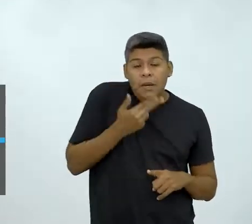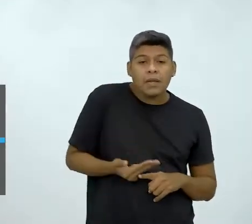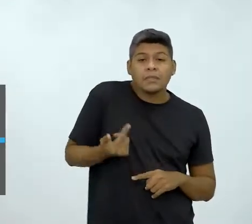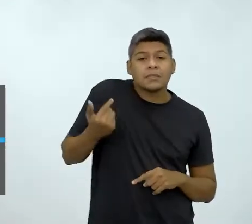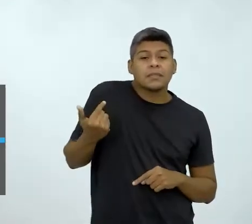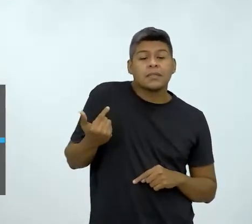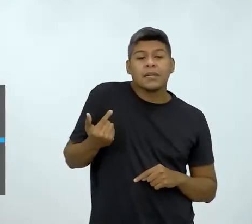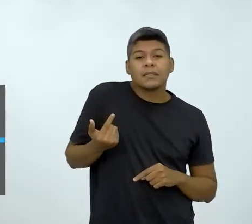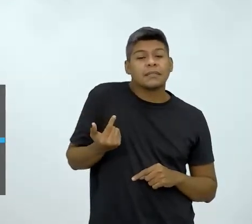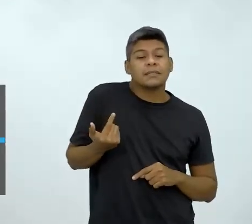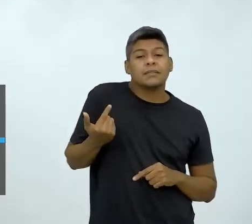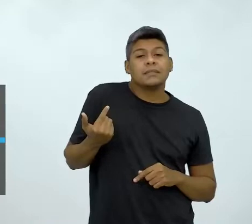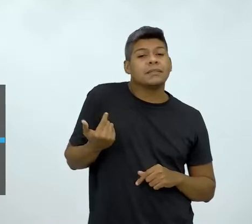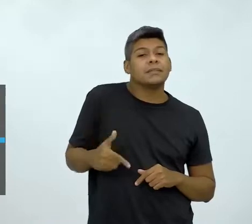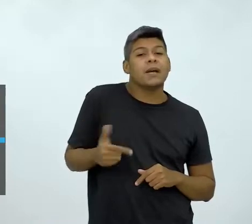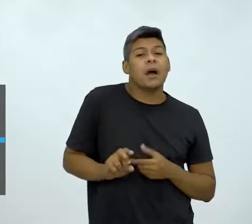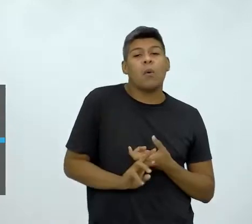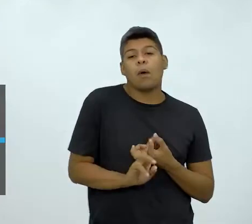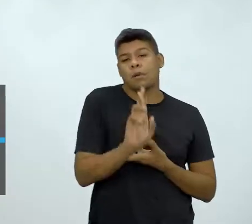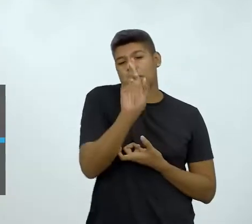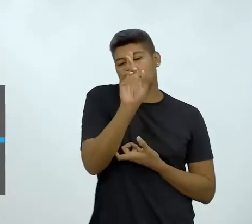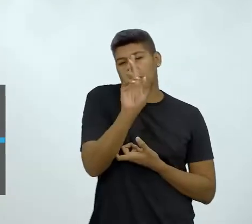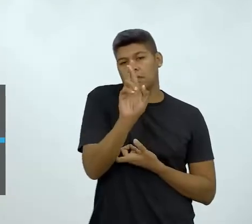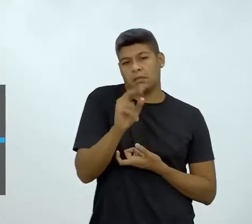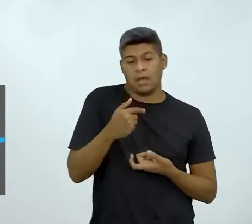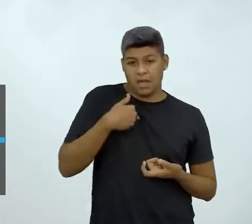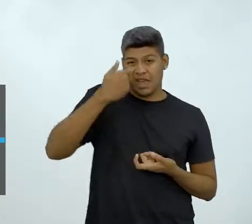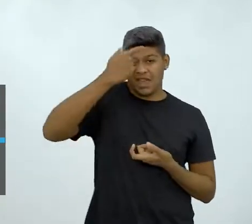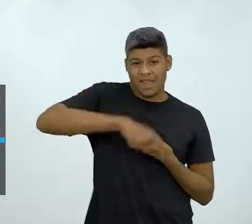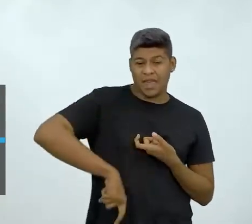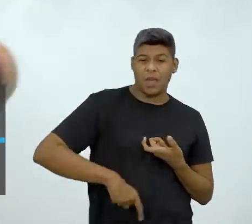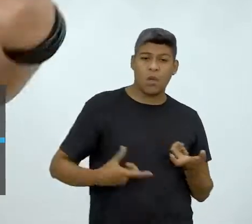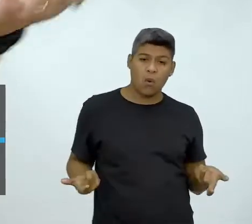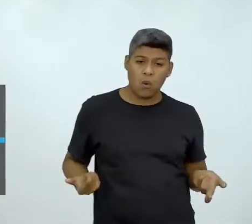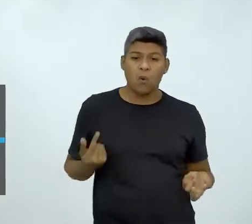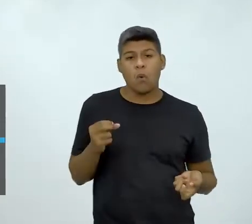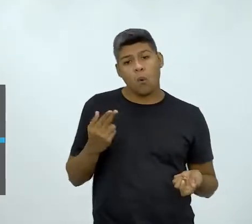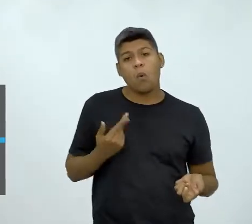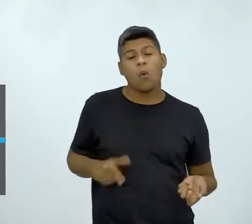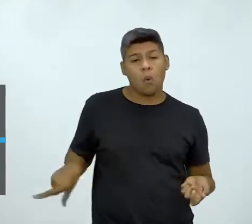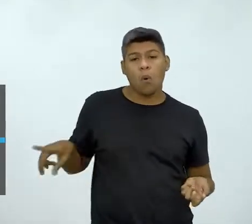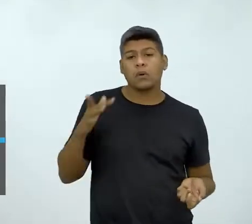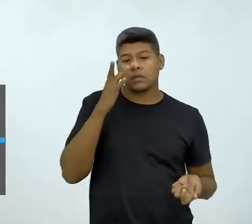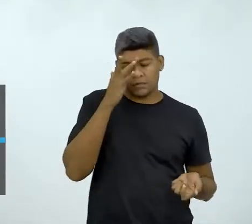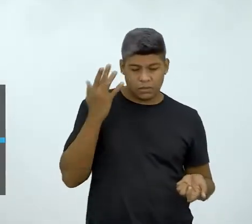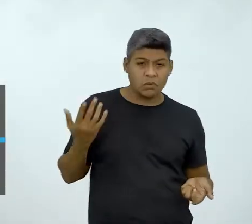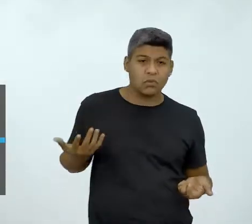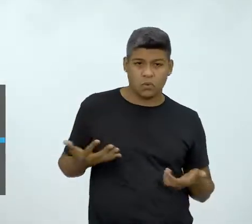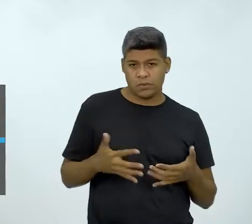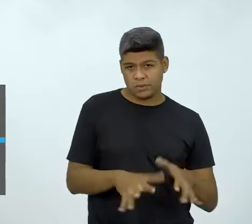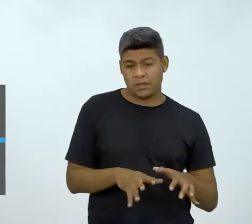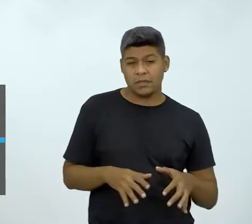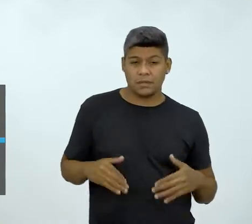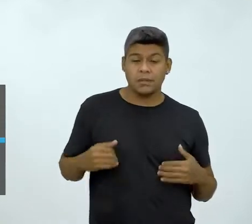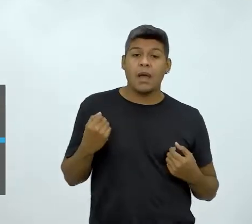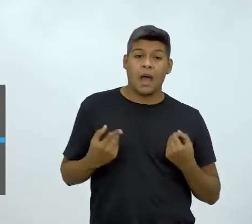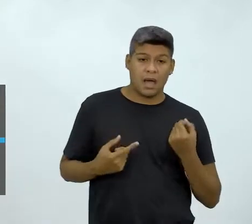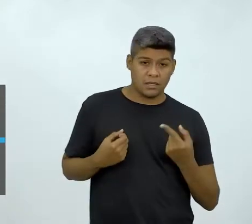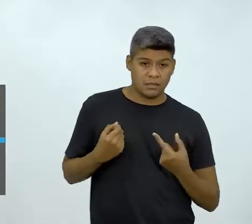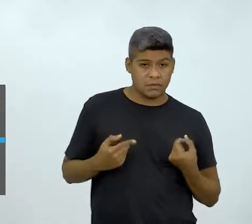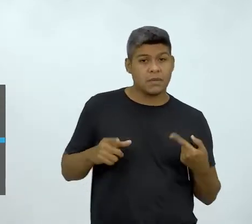não me representa, né? Que não representa aquilo que eu sou ou que as outras pessoas, né, que também estão inseridas são. E muitas vezes